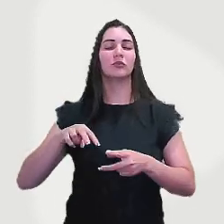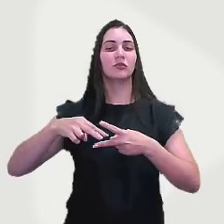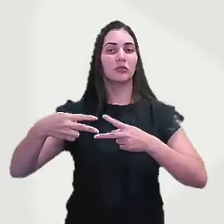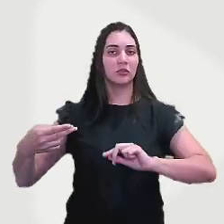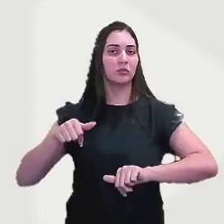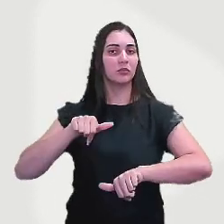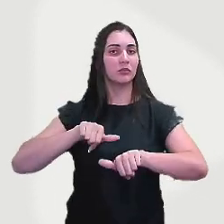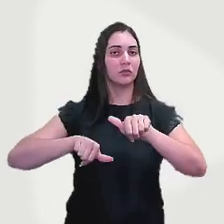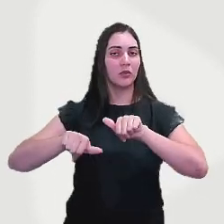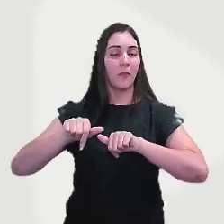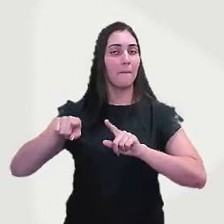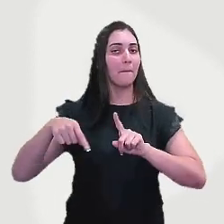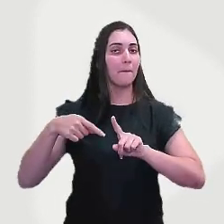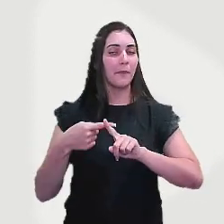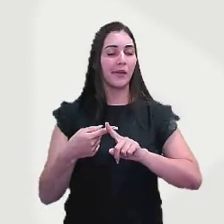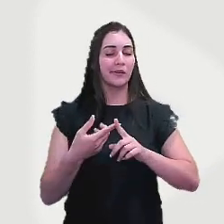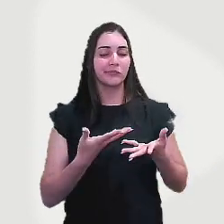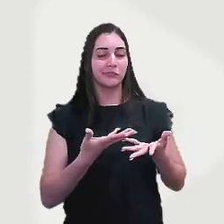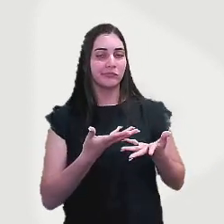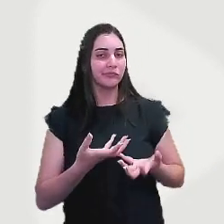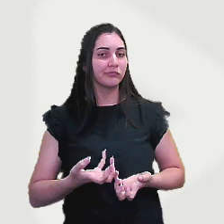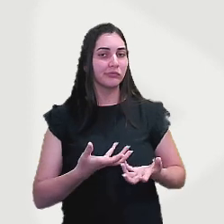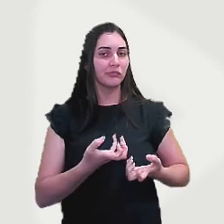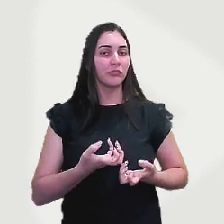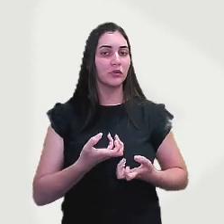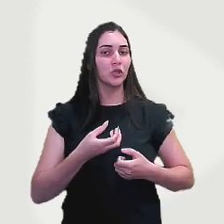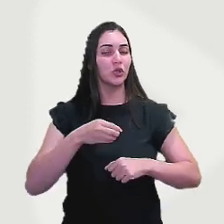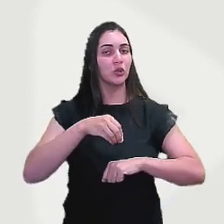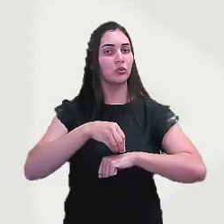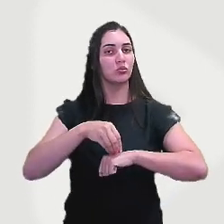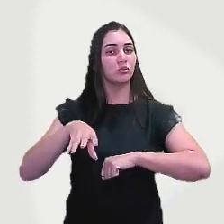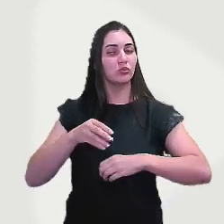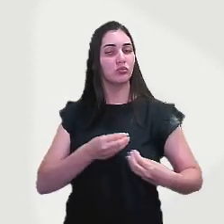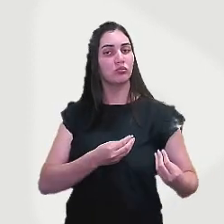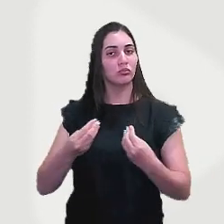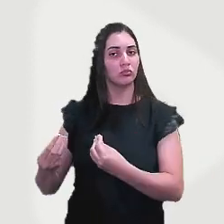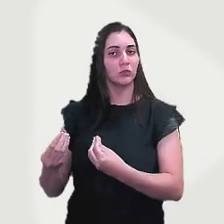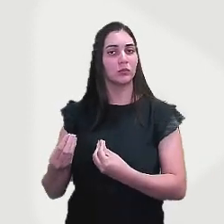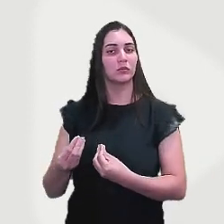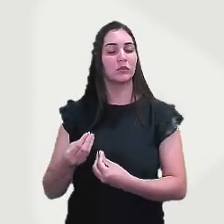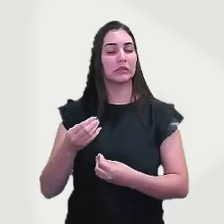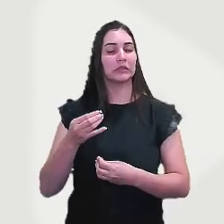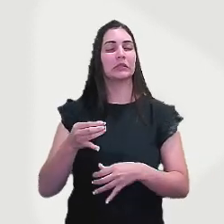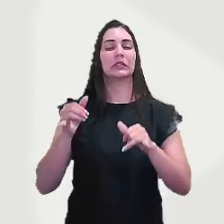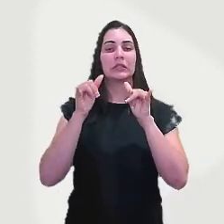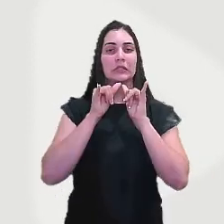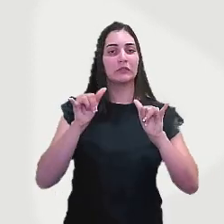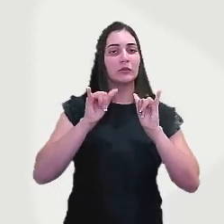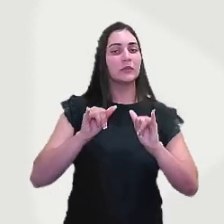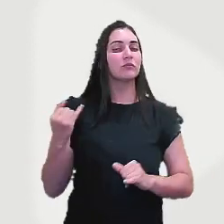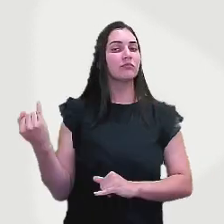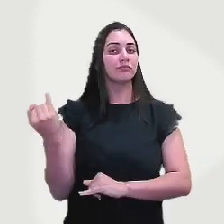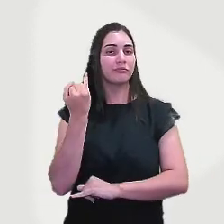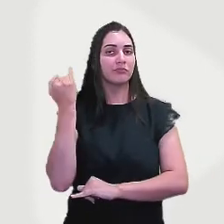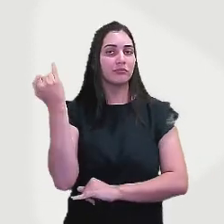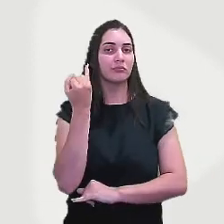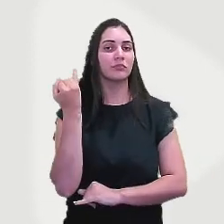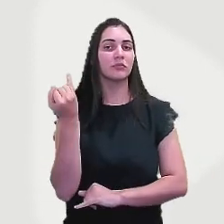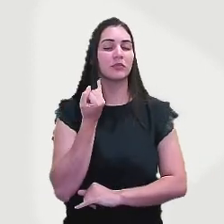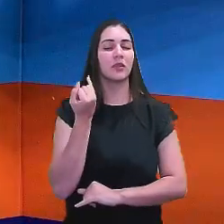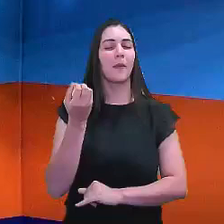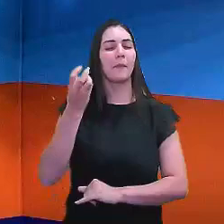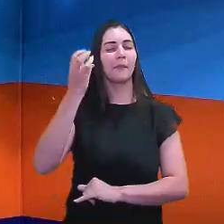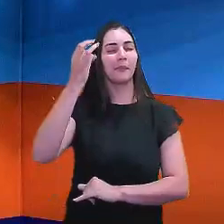receberam esse gene de um doador. Então, essa informação já é importante para você